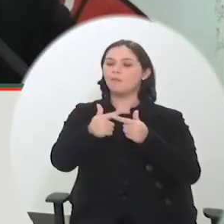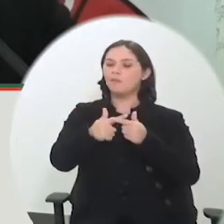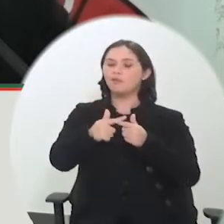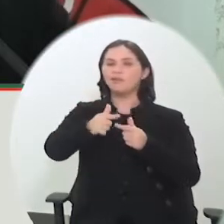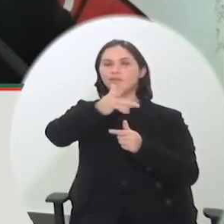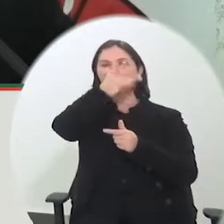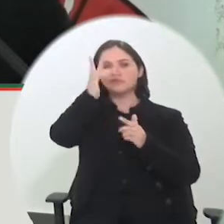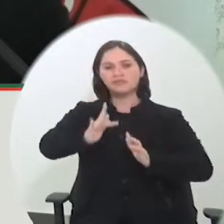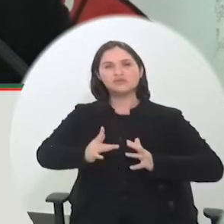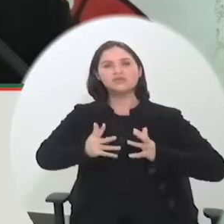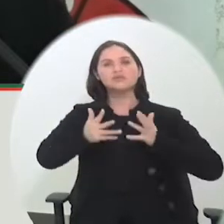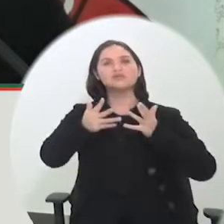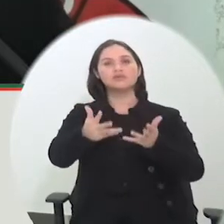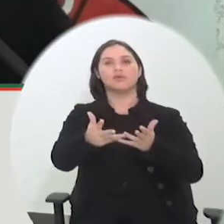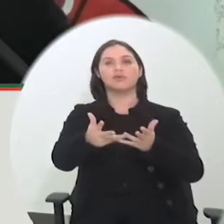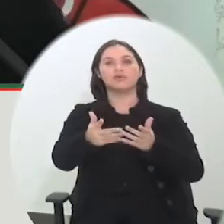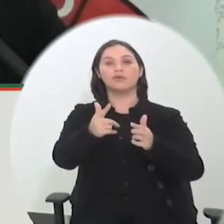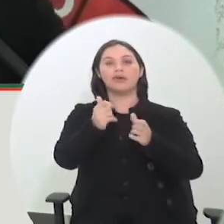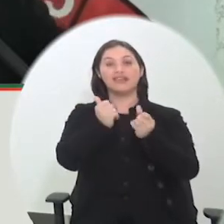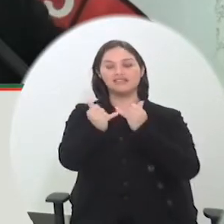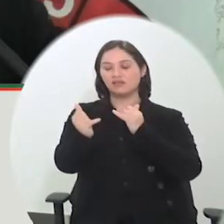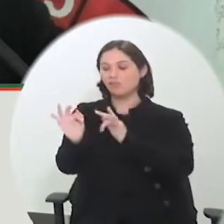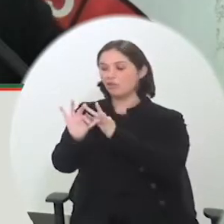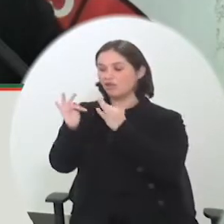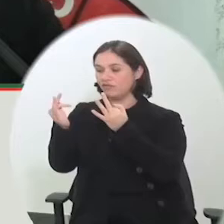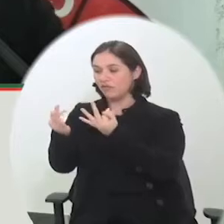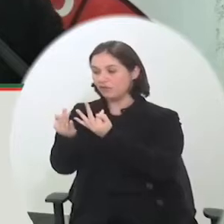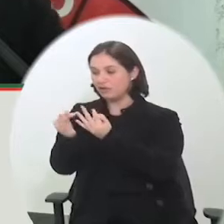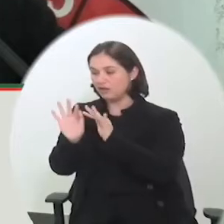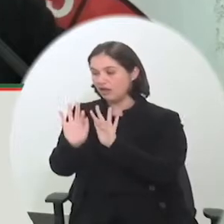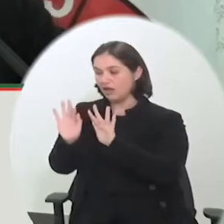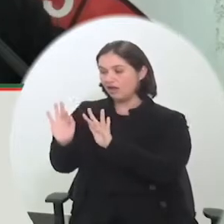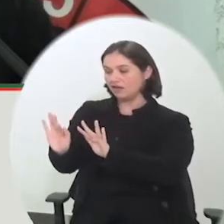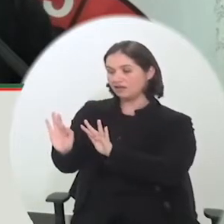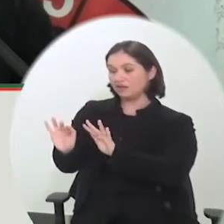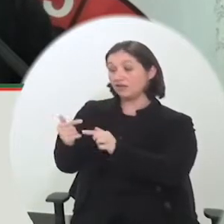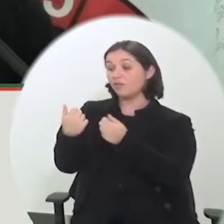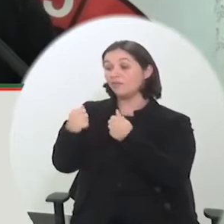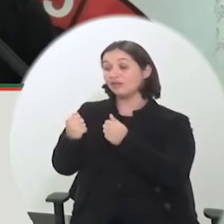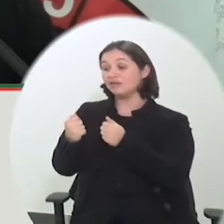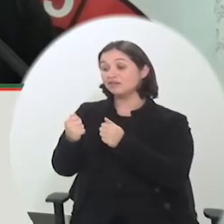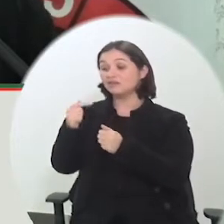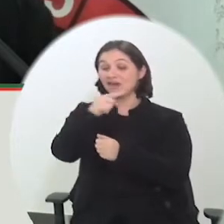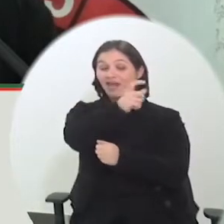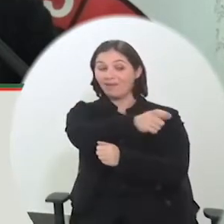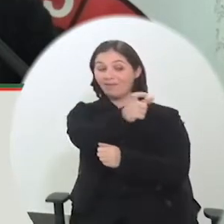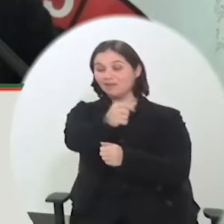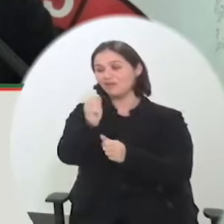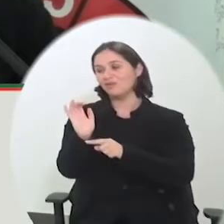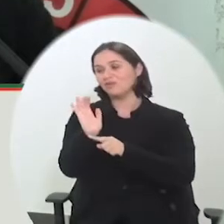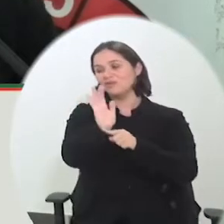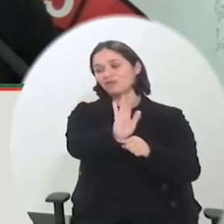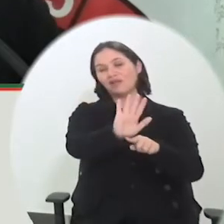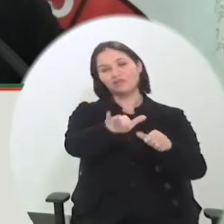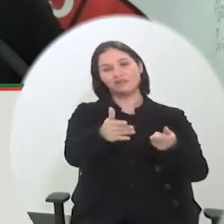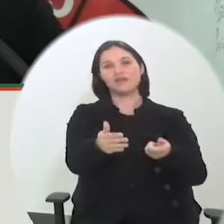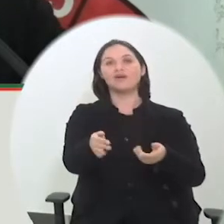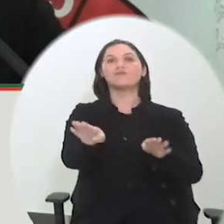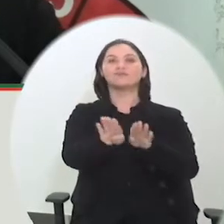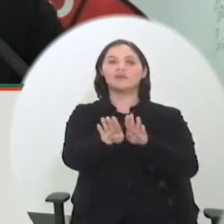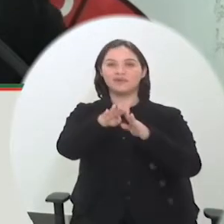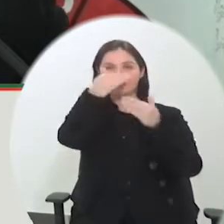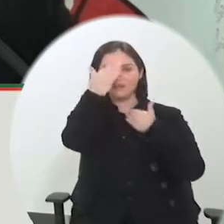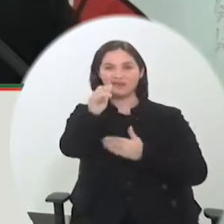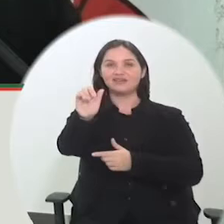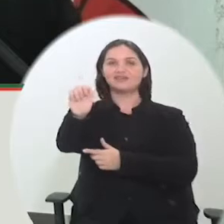voluntariamente, deixando a sua família para poder ajudar o próximo. Então, deixo aqui meu agradecimento também, Almir, a todo o trabalho que tu faz aqui